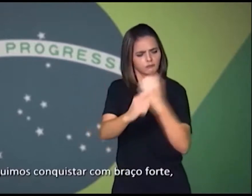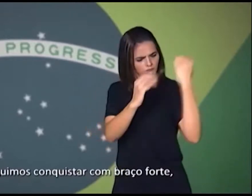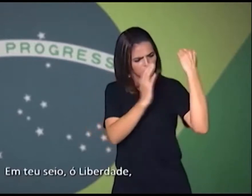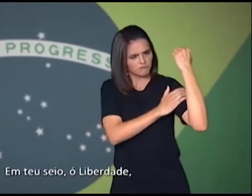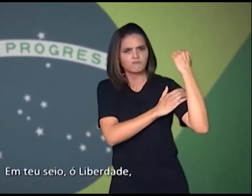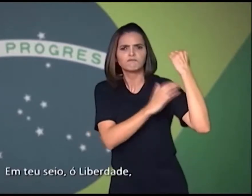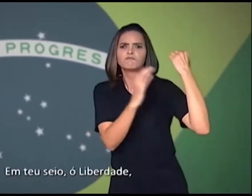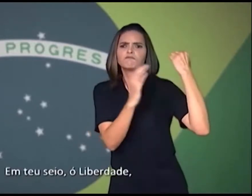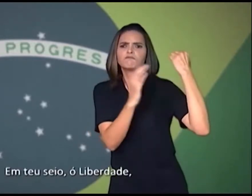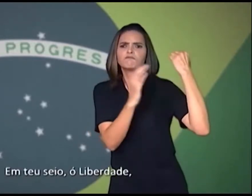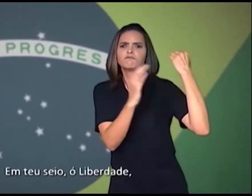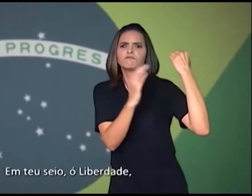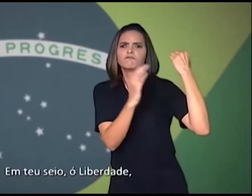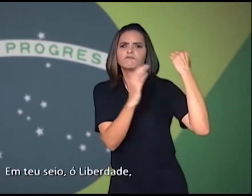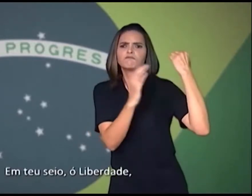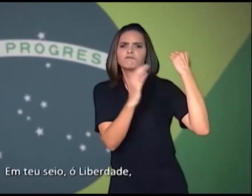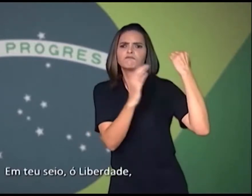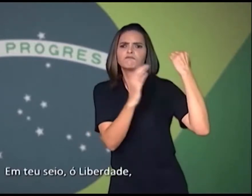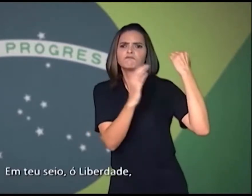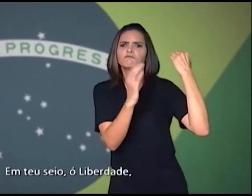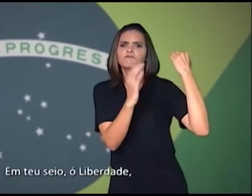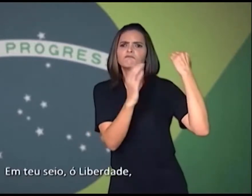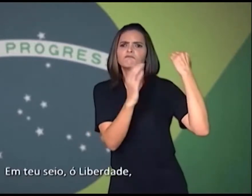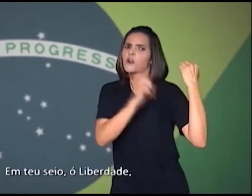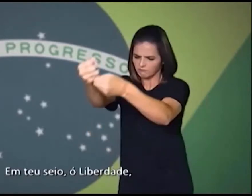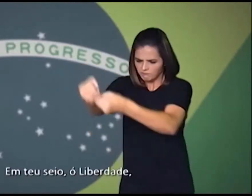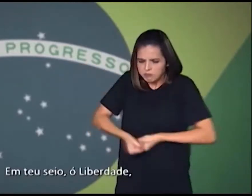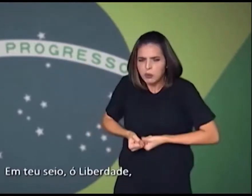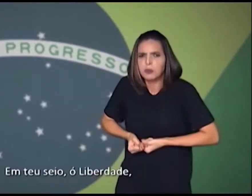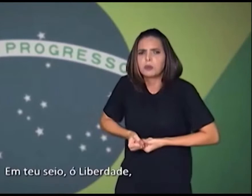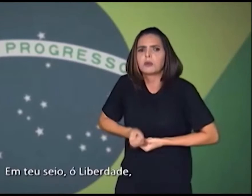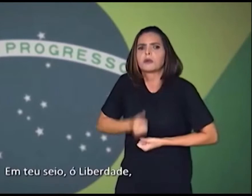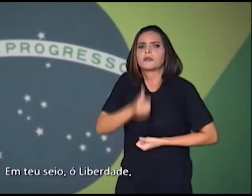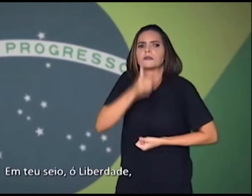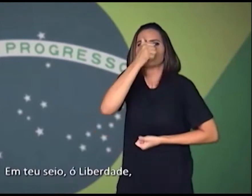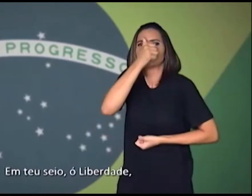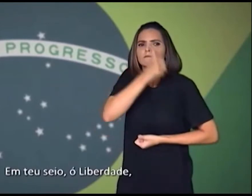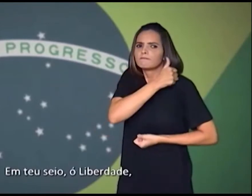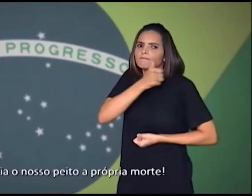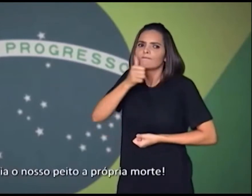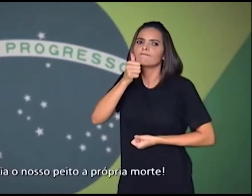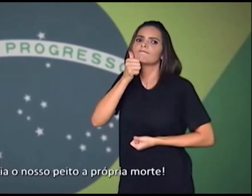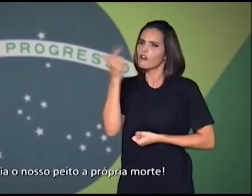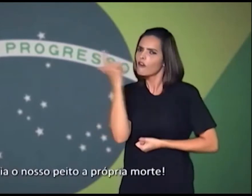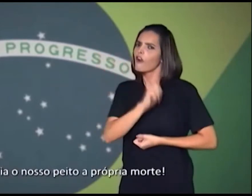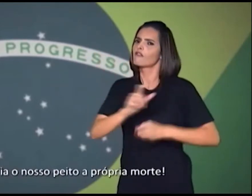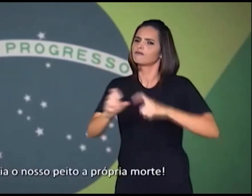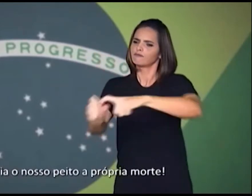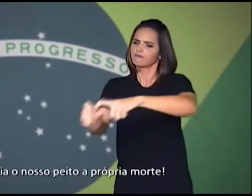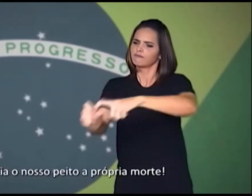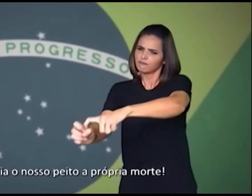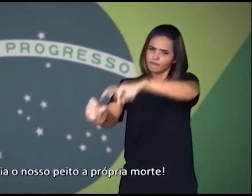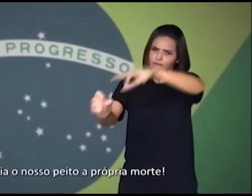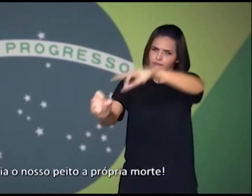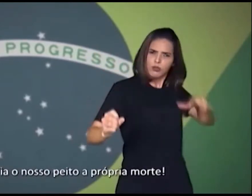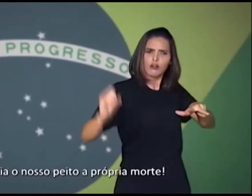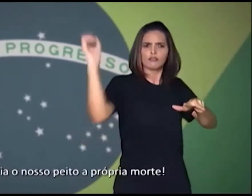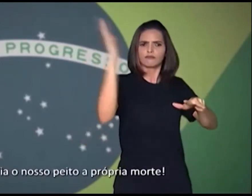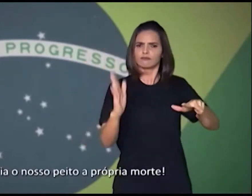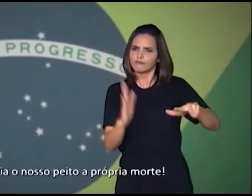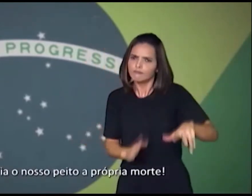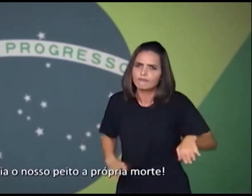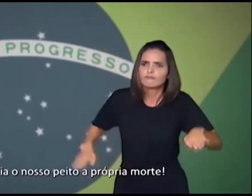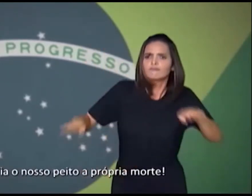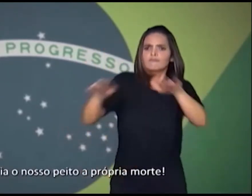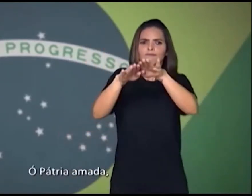em teu ser. Ó liberdade desafio nosso feito a própria